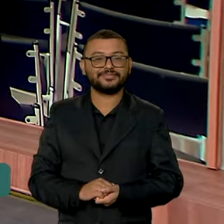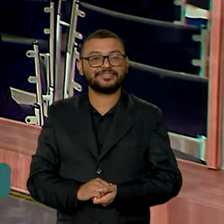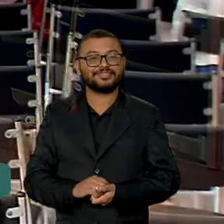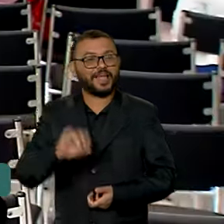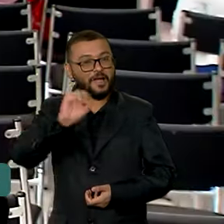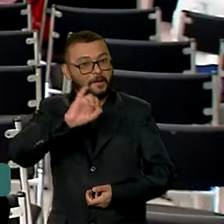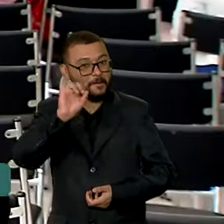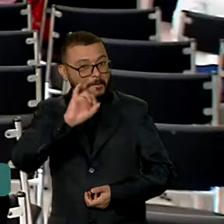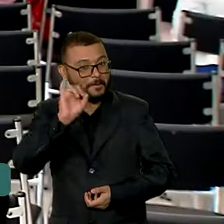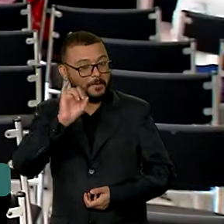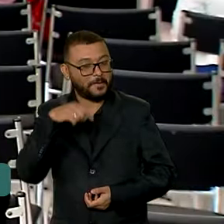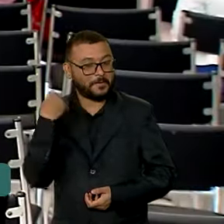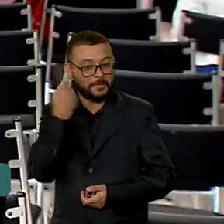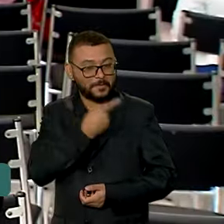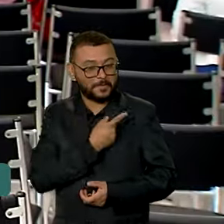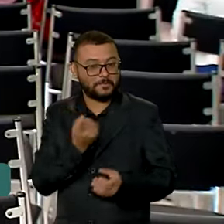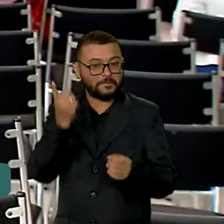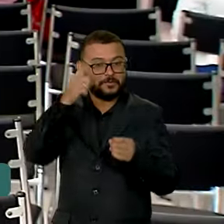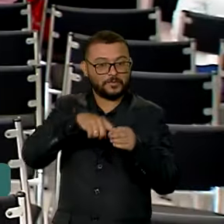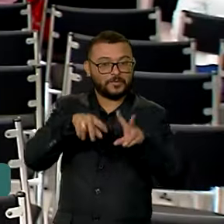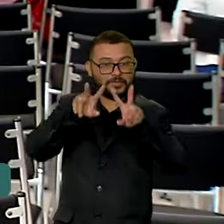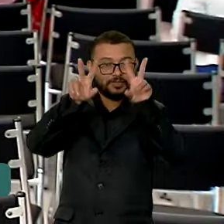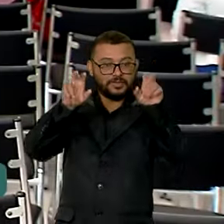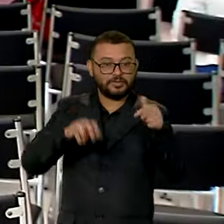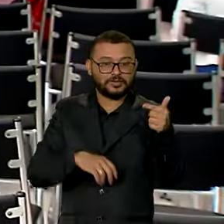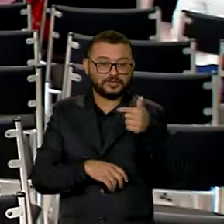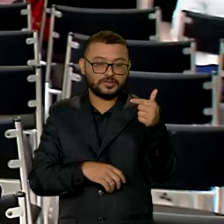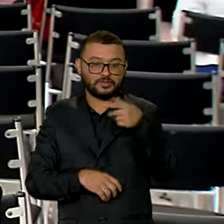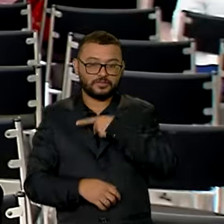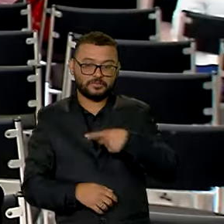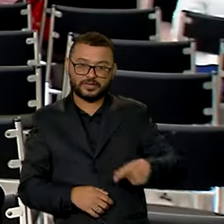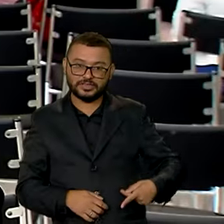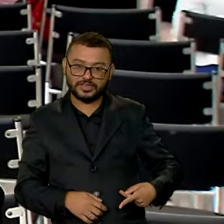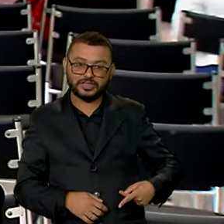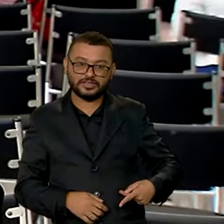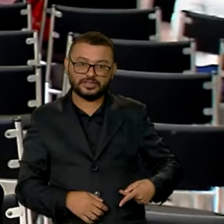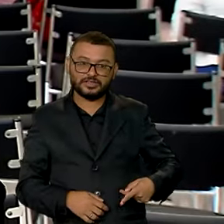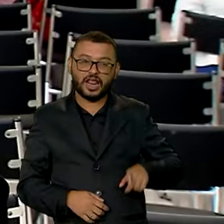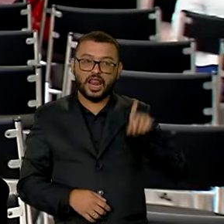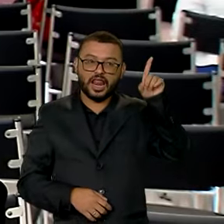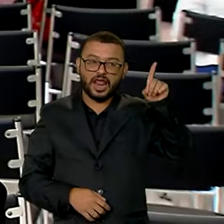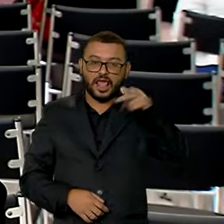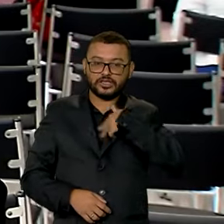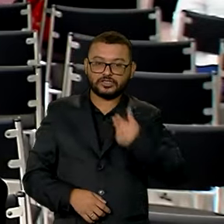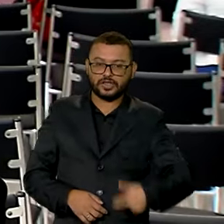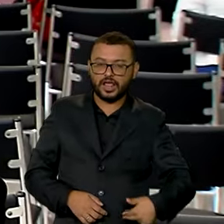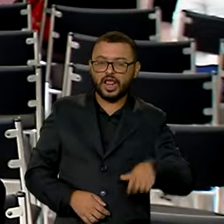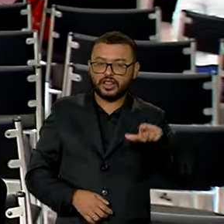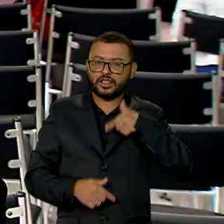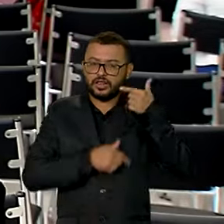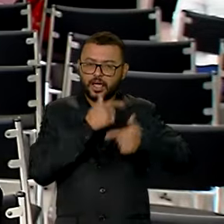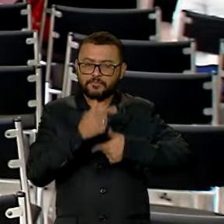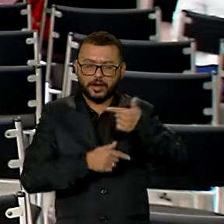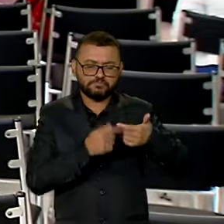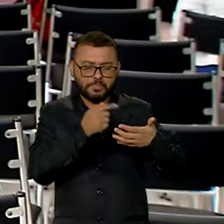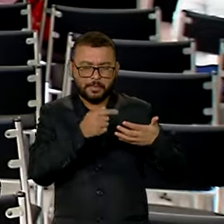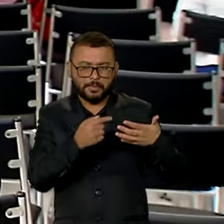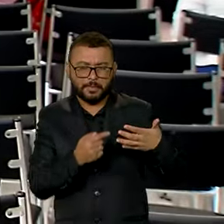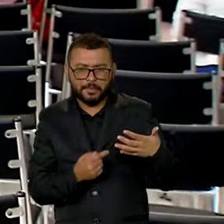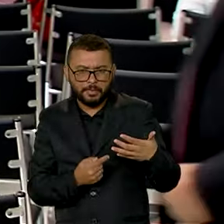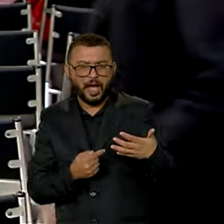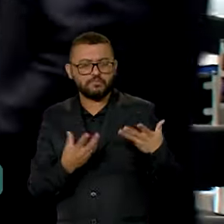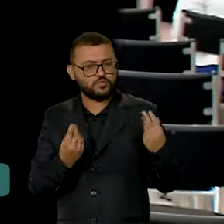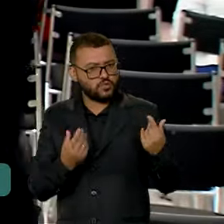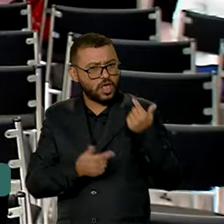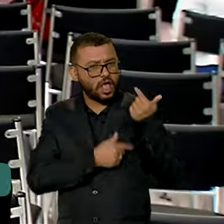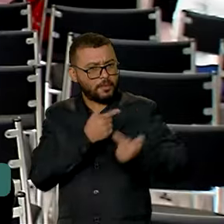Oi, Vanessa, estamos de volta para falar agora da agenda do vice-presidente Geraldo Alckmin na China. Ele cumpre uma agenda bem ampla hoje. O primeiro